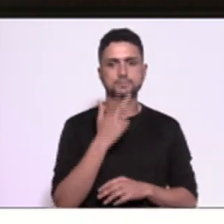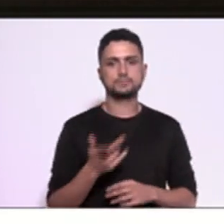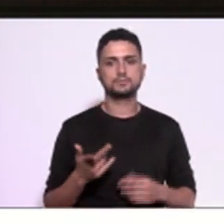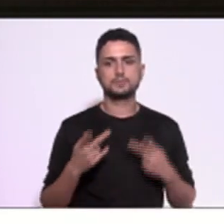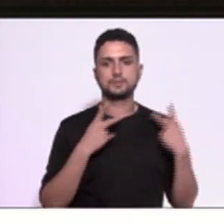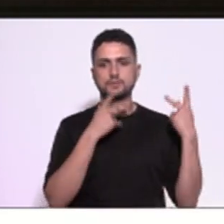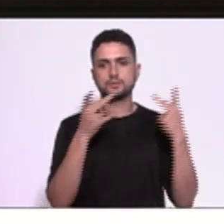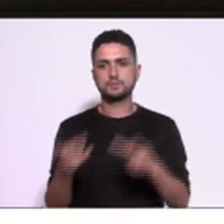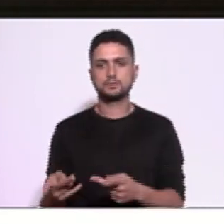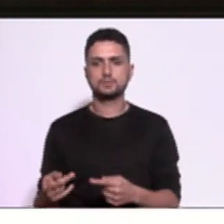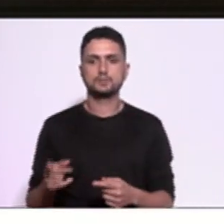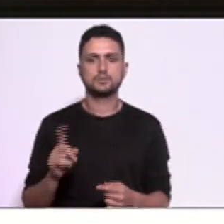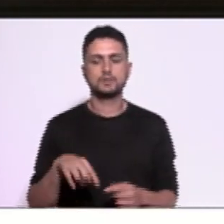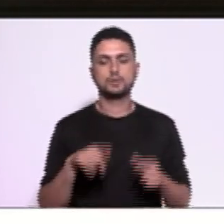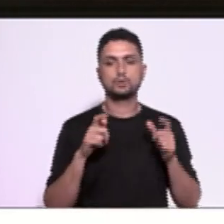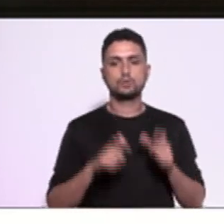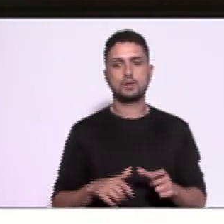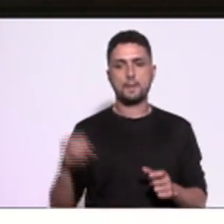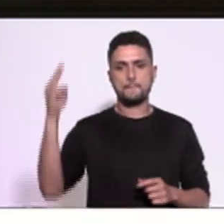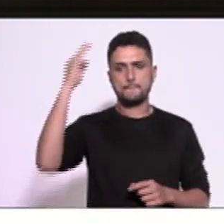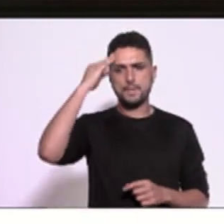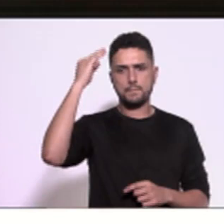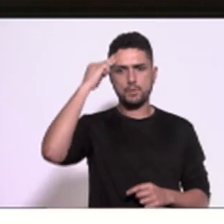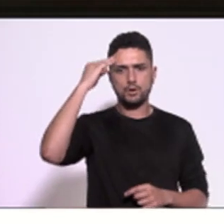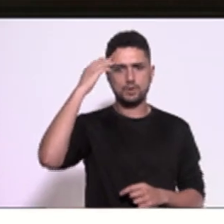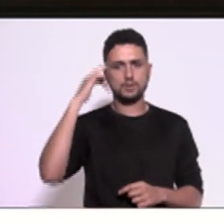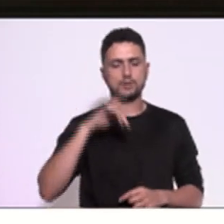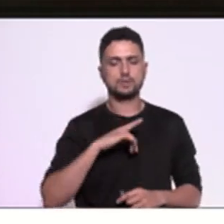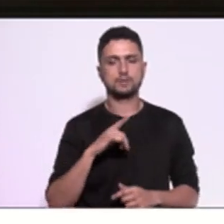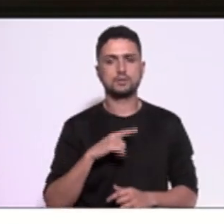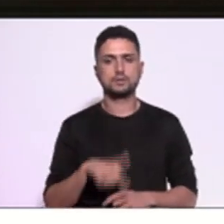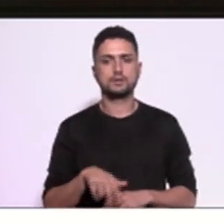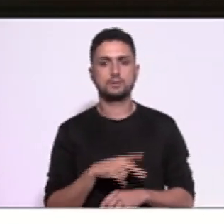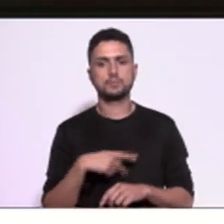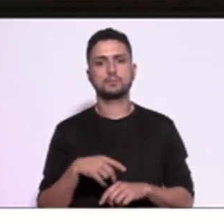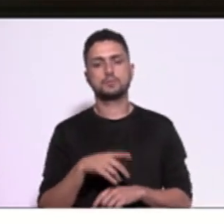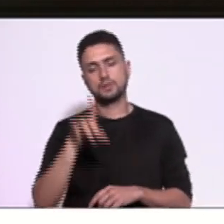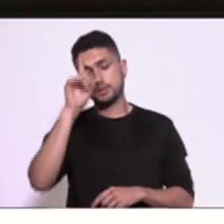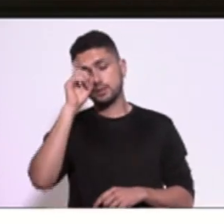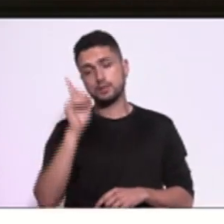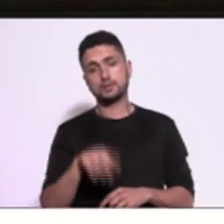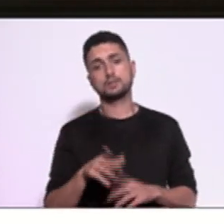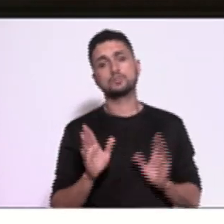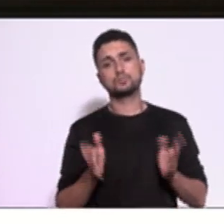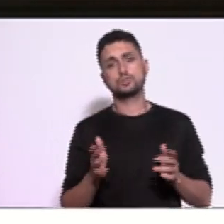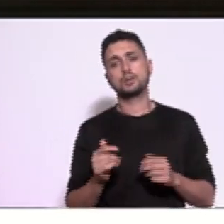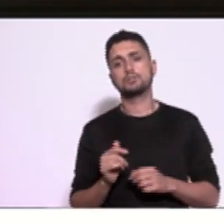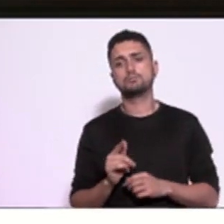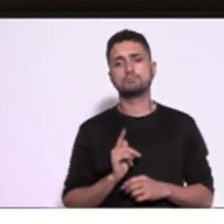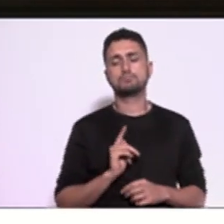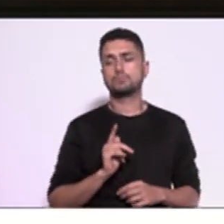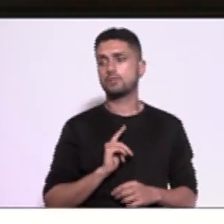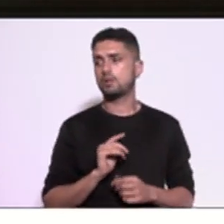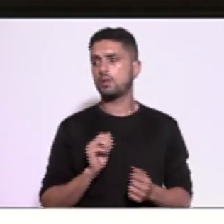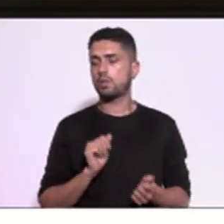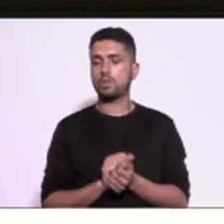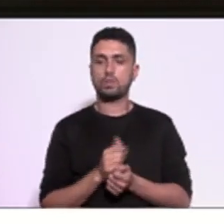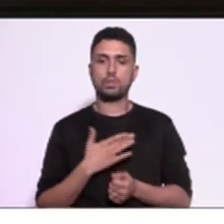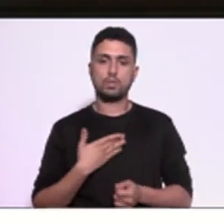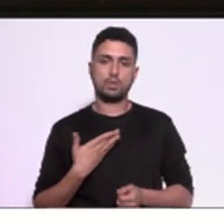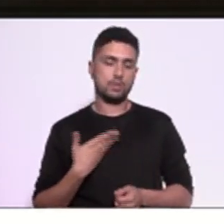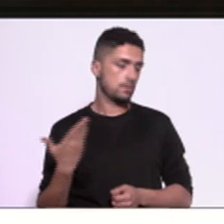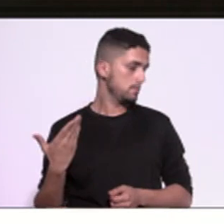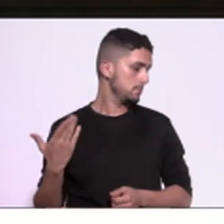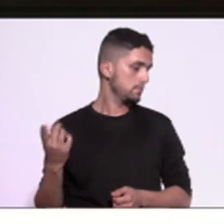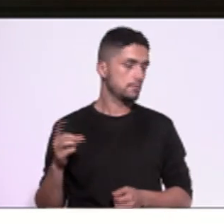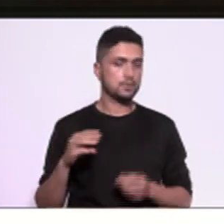aos lugares de memória dessa República. A ideia foi concretizada juntamente com meu colega,